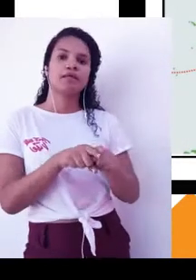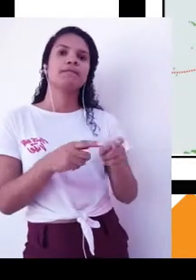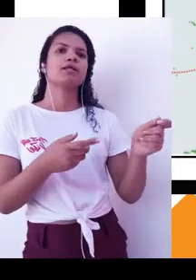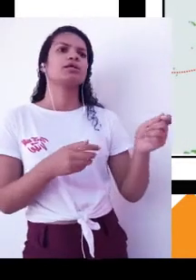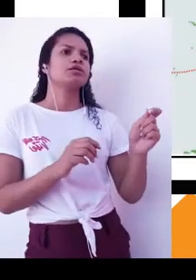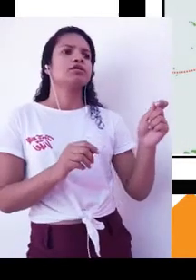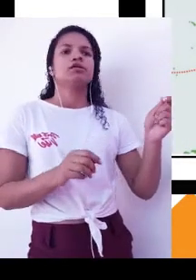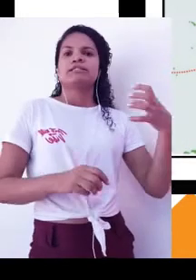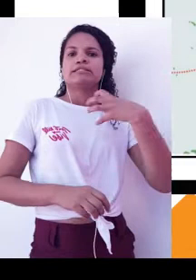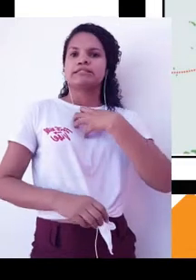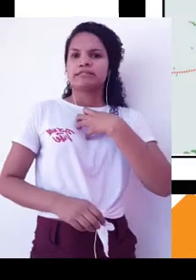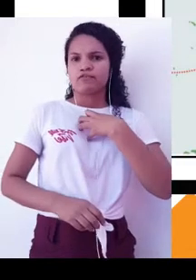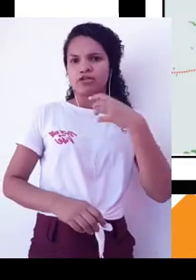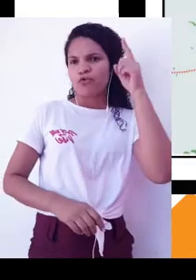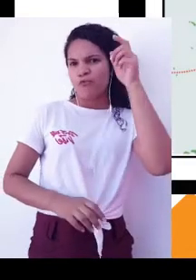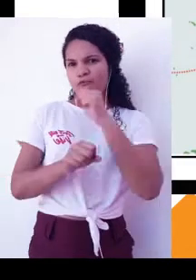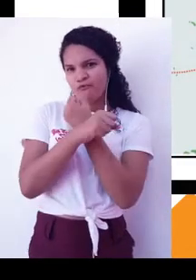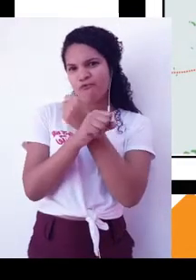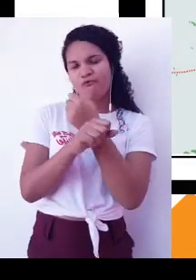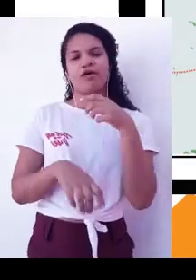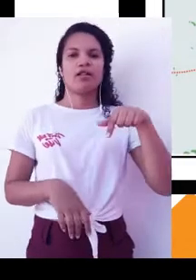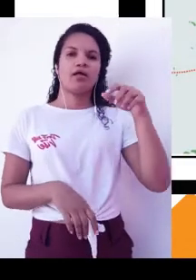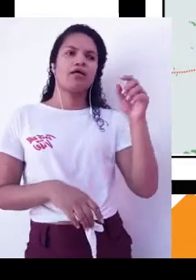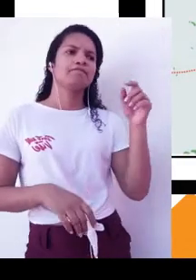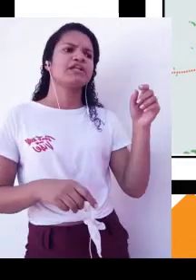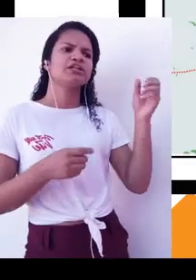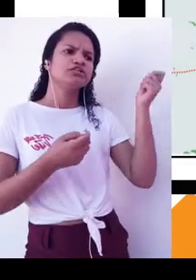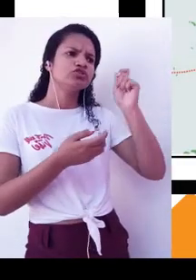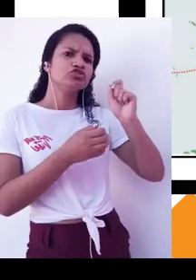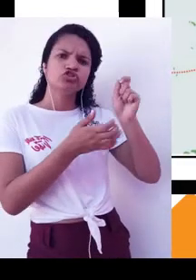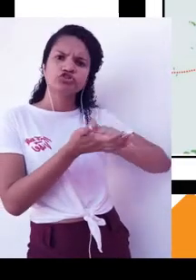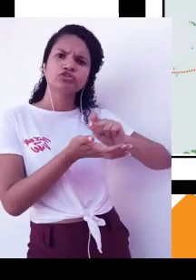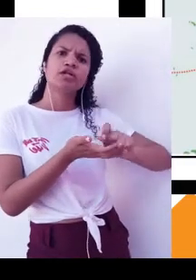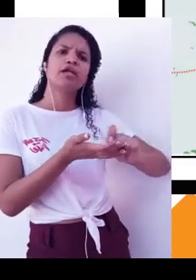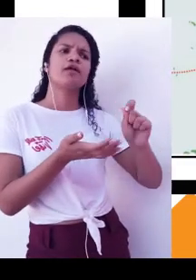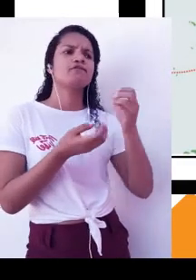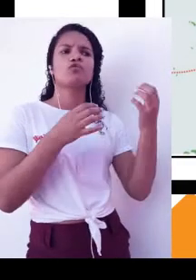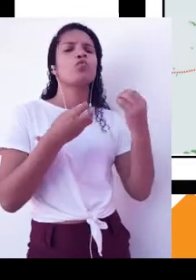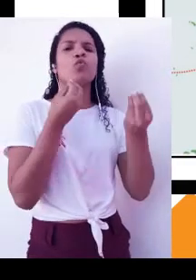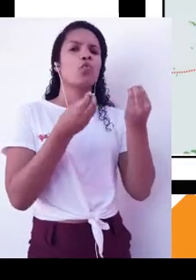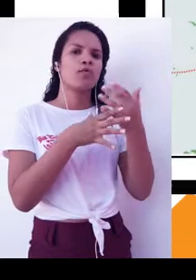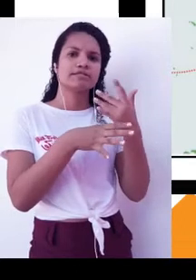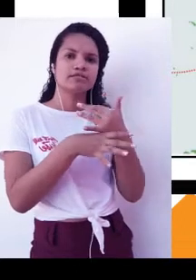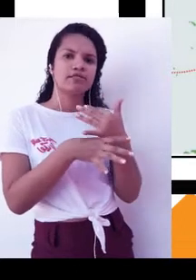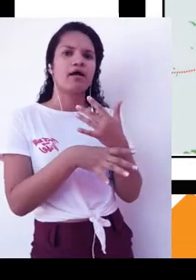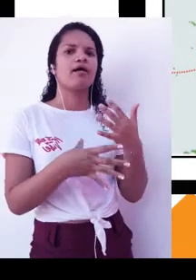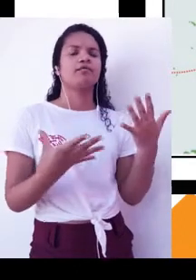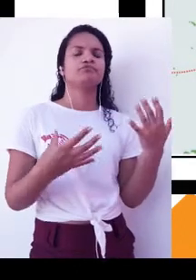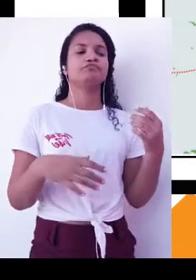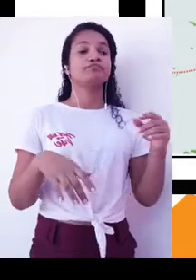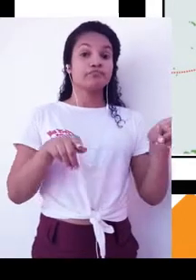sobre Salvador, Rio de Janeiro, das condições precárias de higiene das cidades. Mas enfim, o Darwin ele